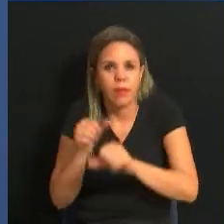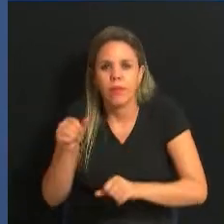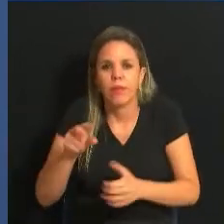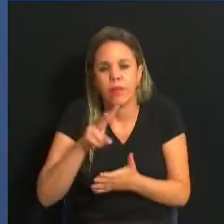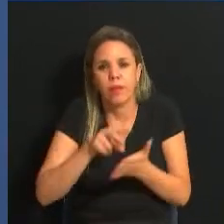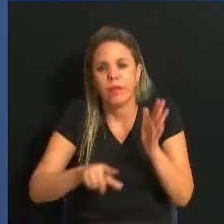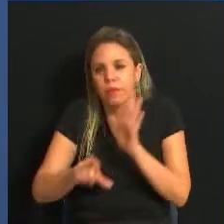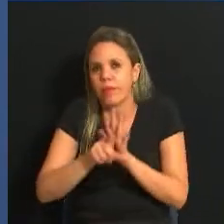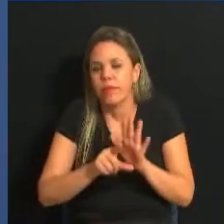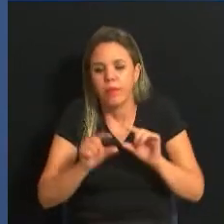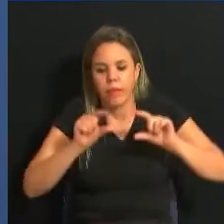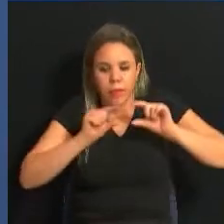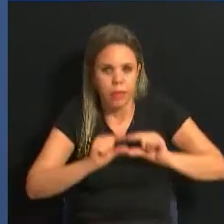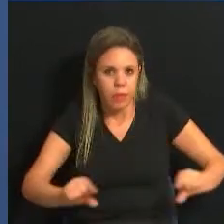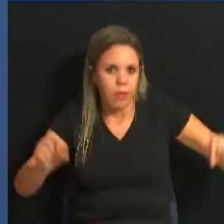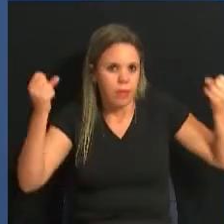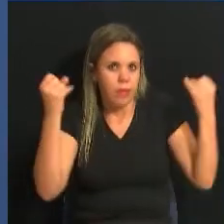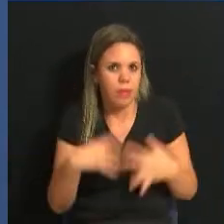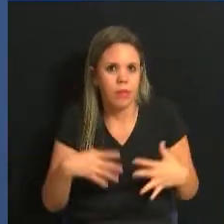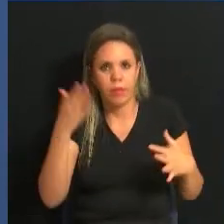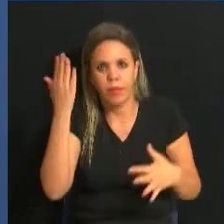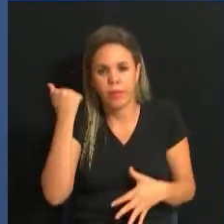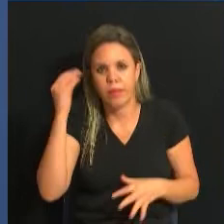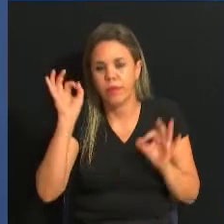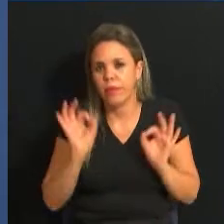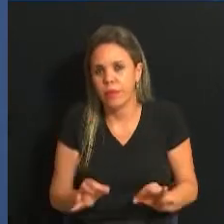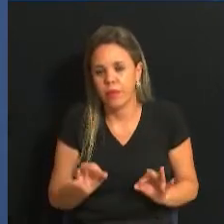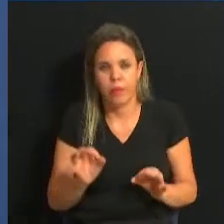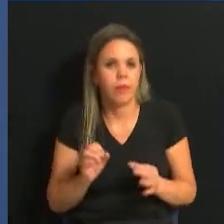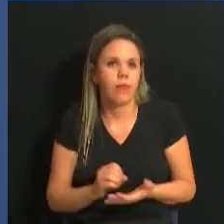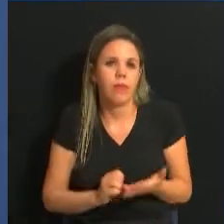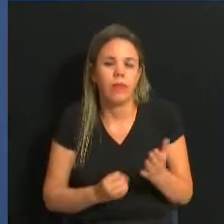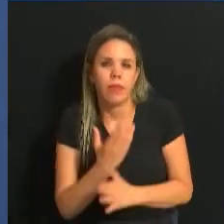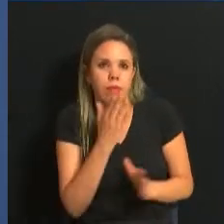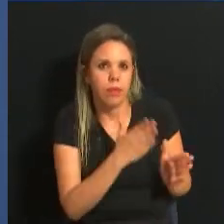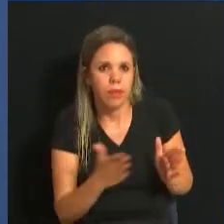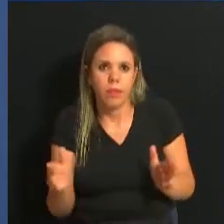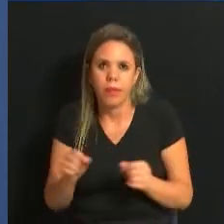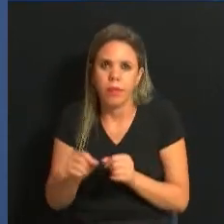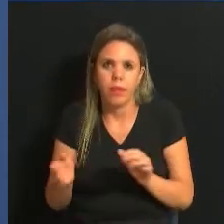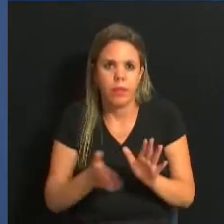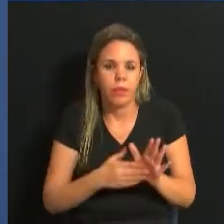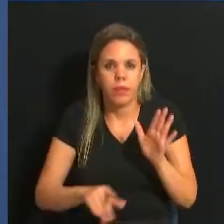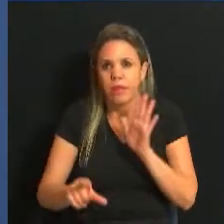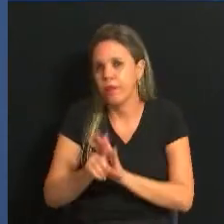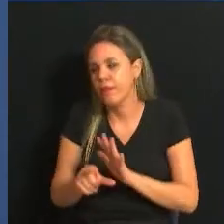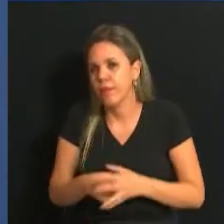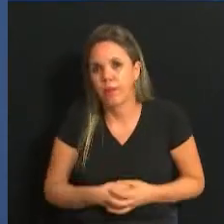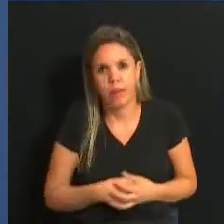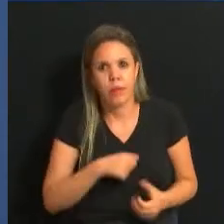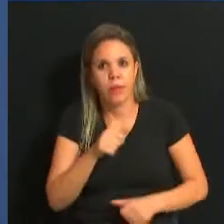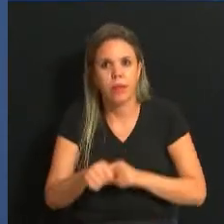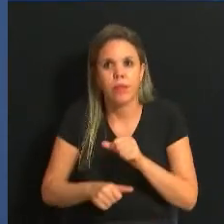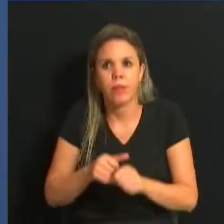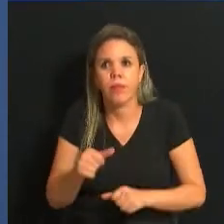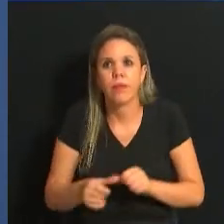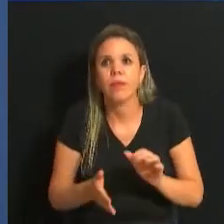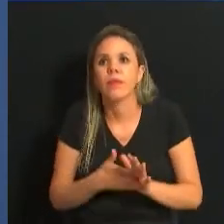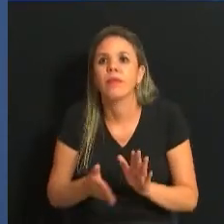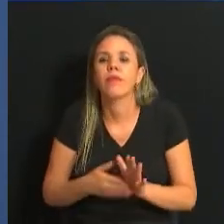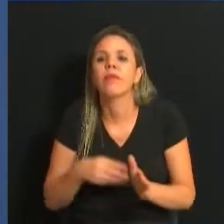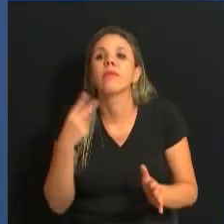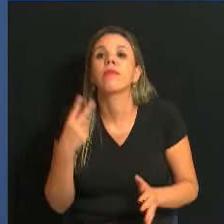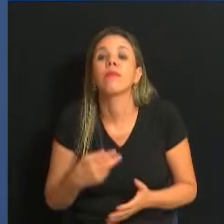então embaixo tem a explicação para você saber exatamente qual é a lei municipal que está mudando, qual é a proposta do